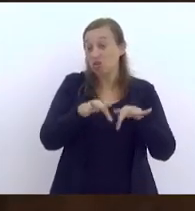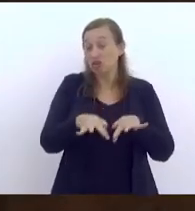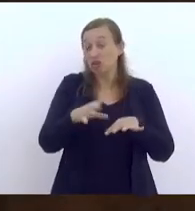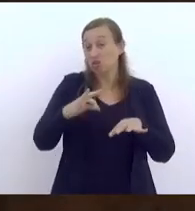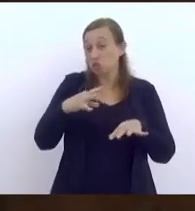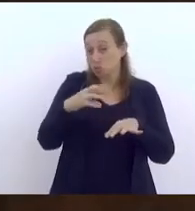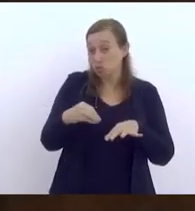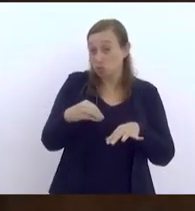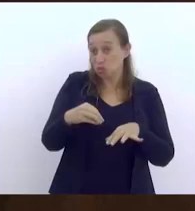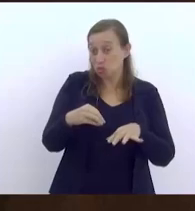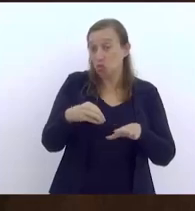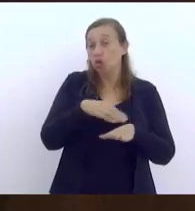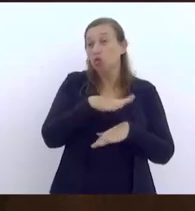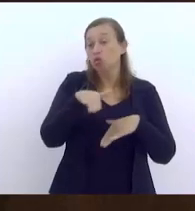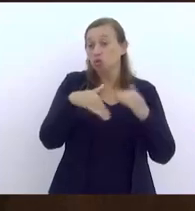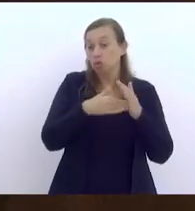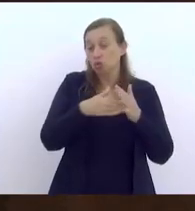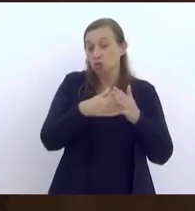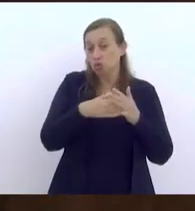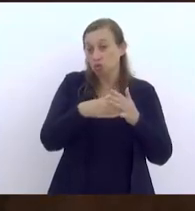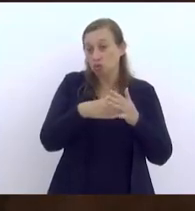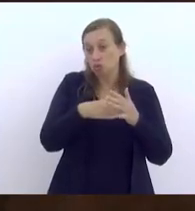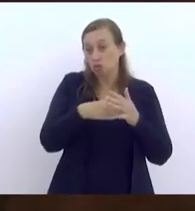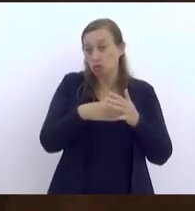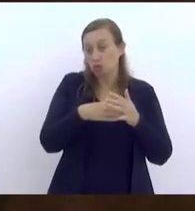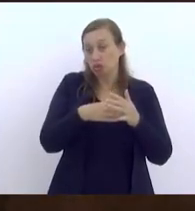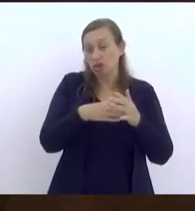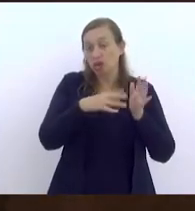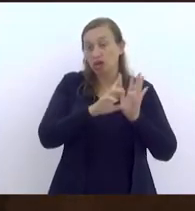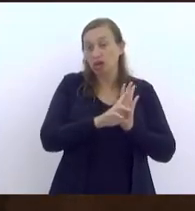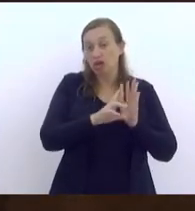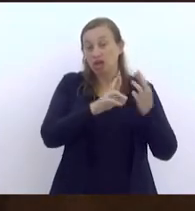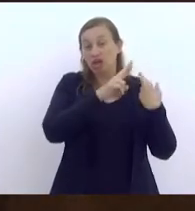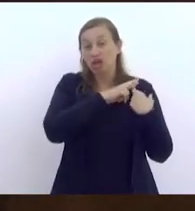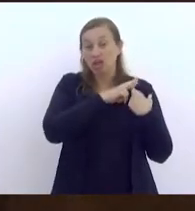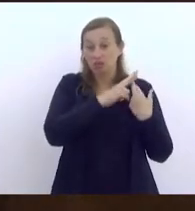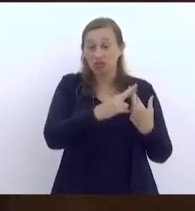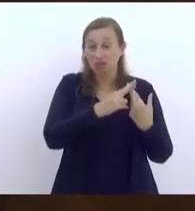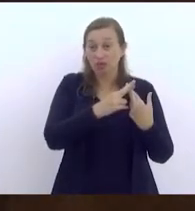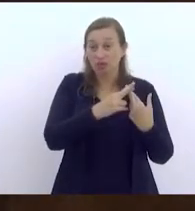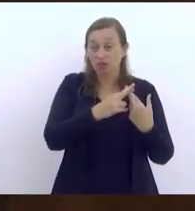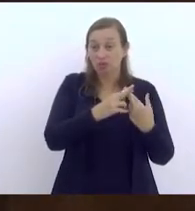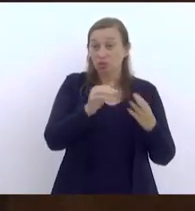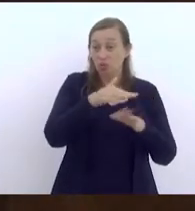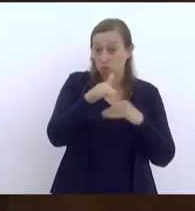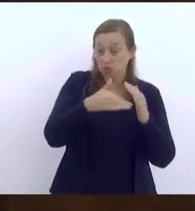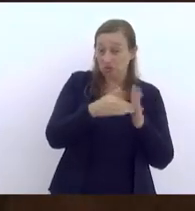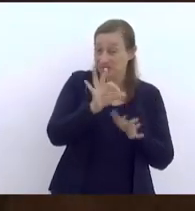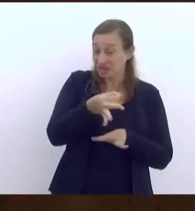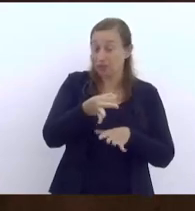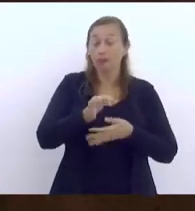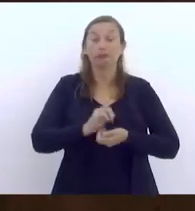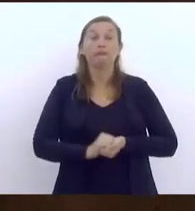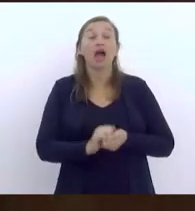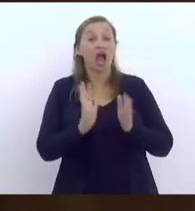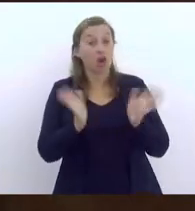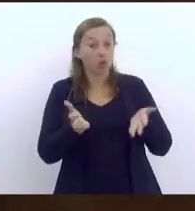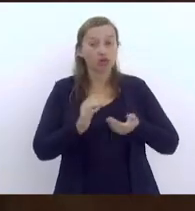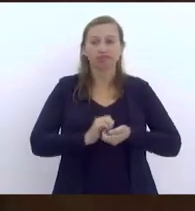história todos acabam respondendo pelo ato de alguns. Isto é um fato.